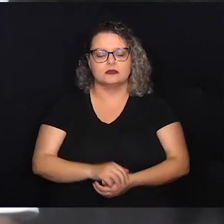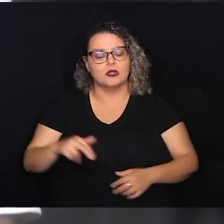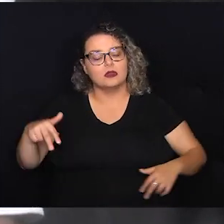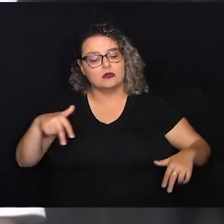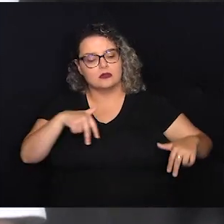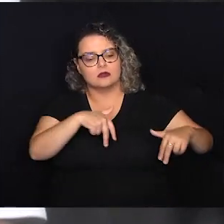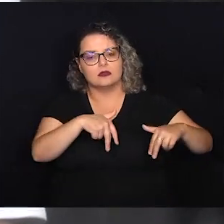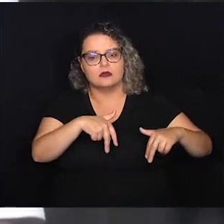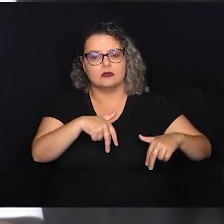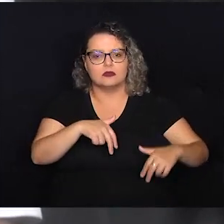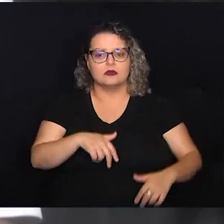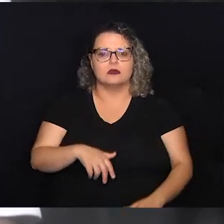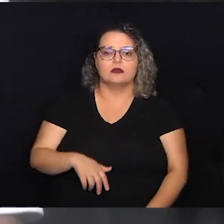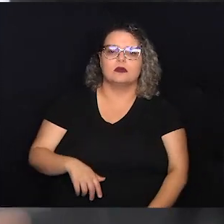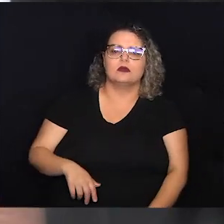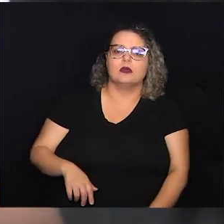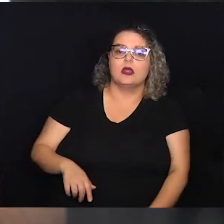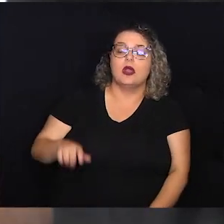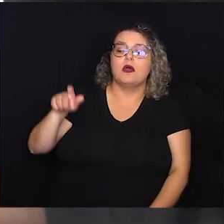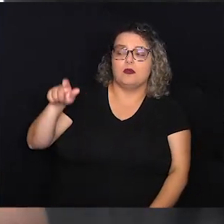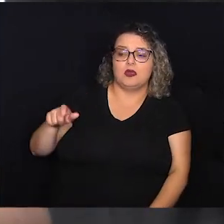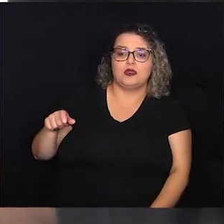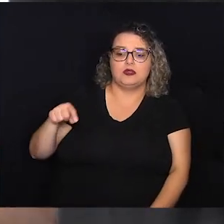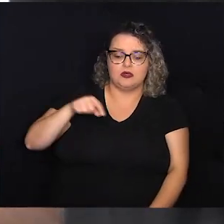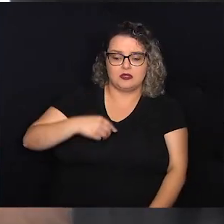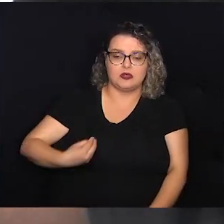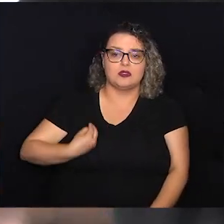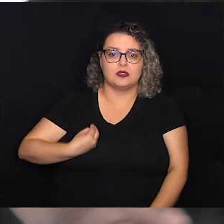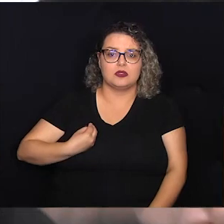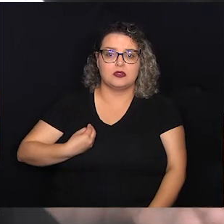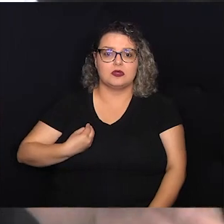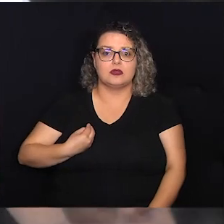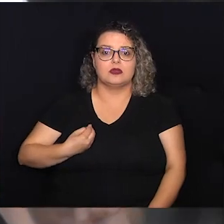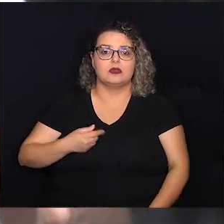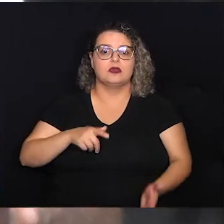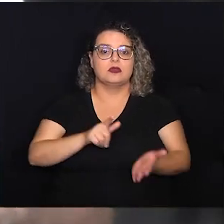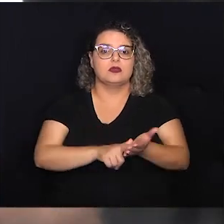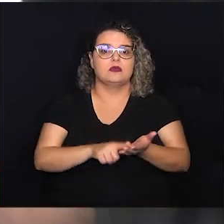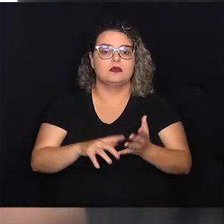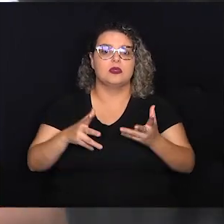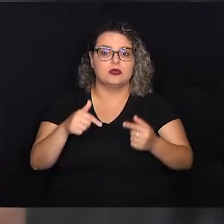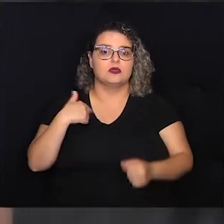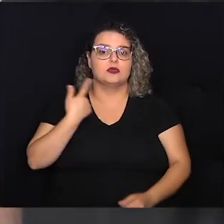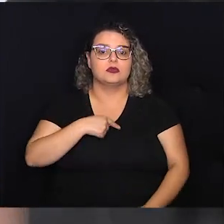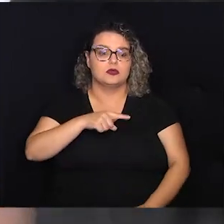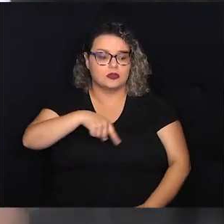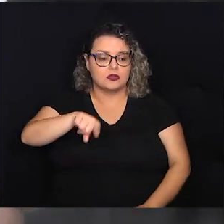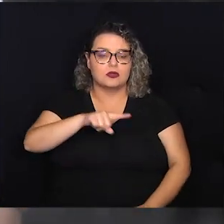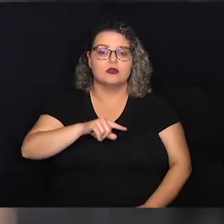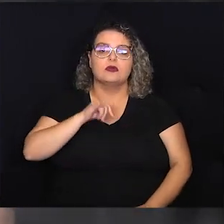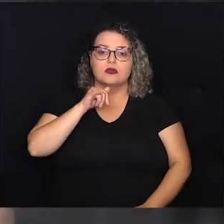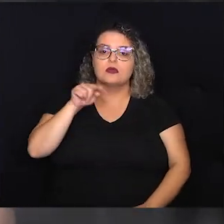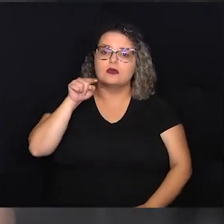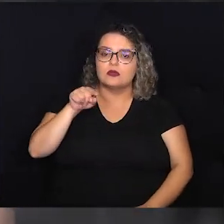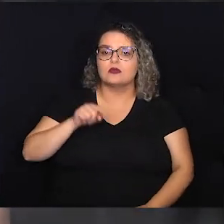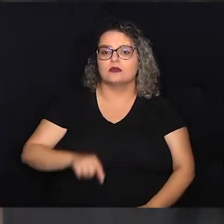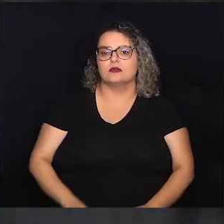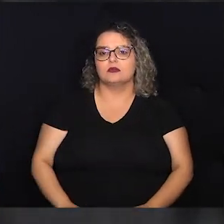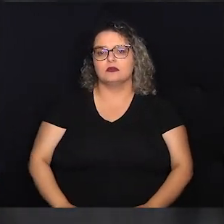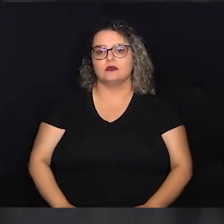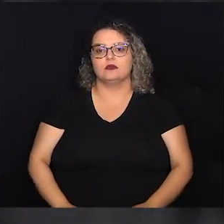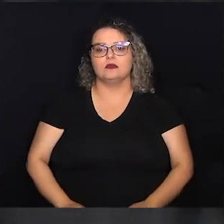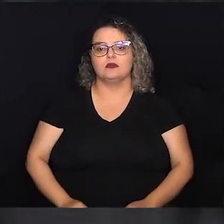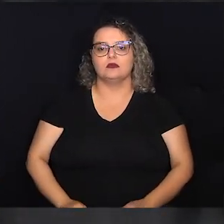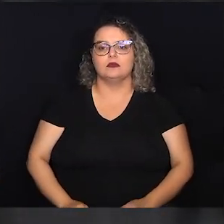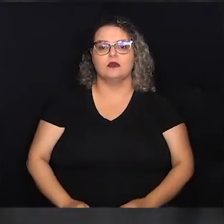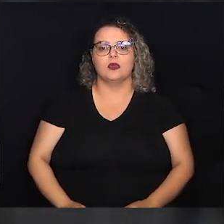fui. Aí quando chegou lá, ela falou assim, ó, fulano de tal esteve aqui, ó, e deu santinho para todos nós. Mas eu vou falar uma coisa para